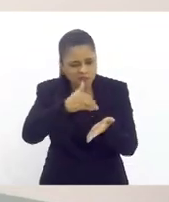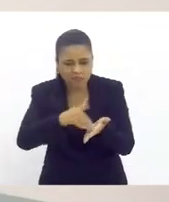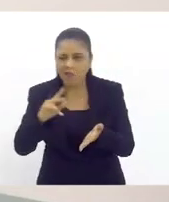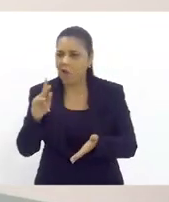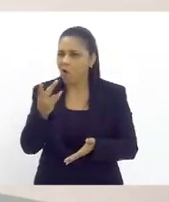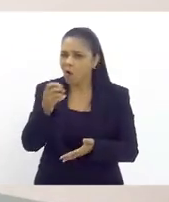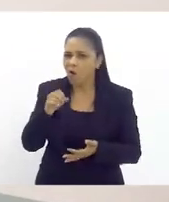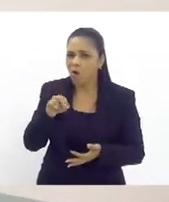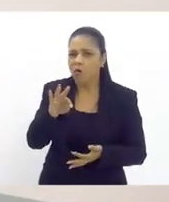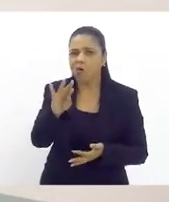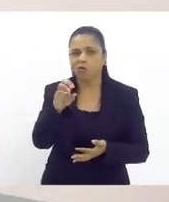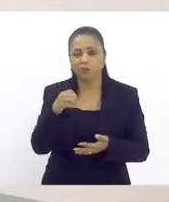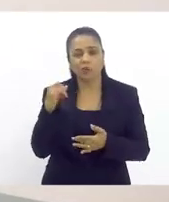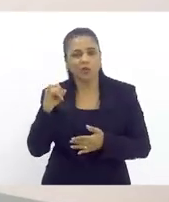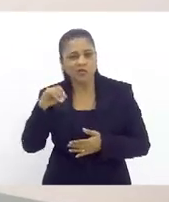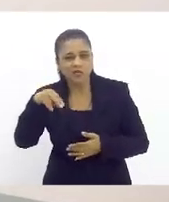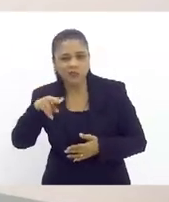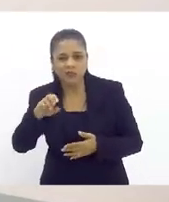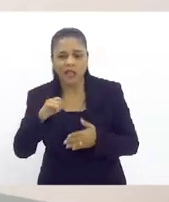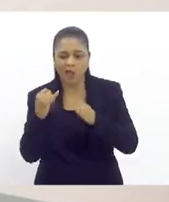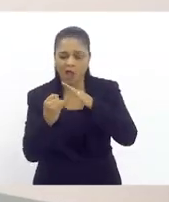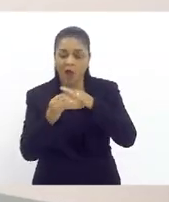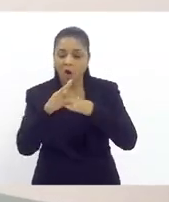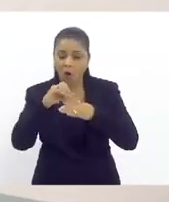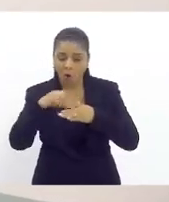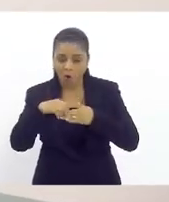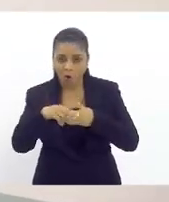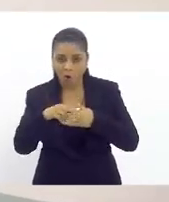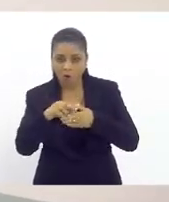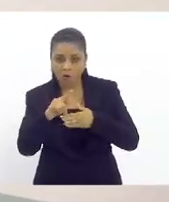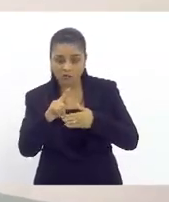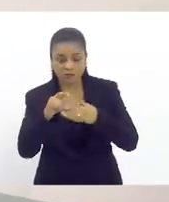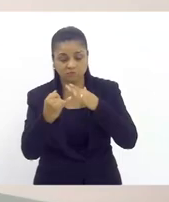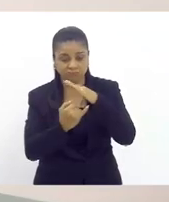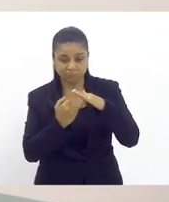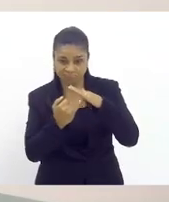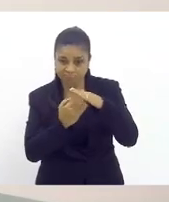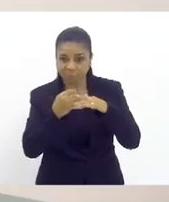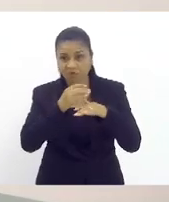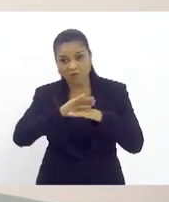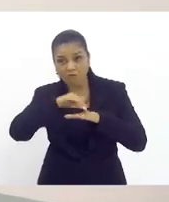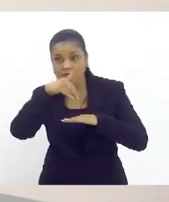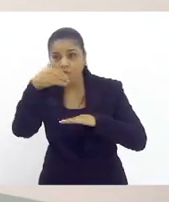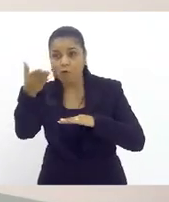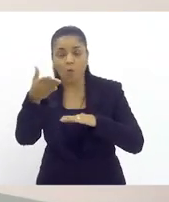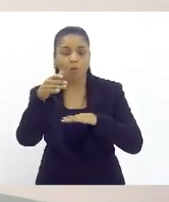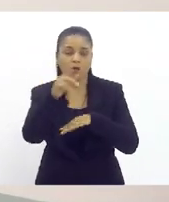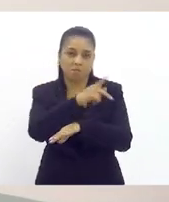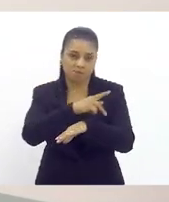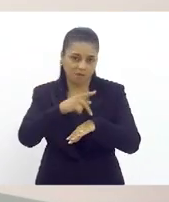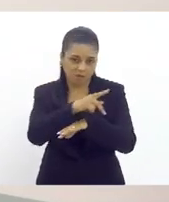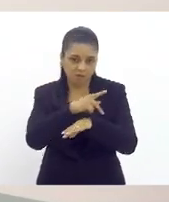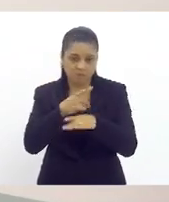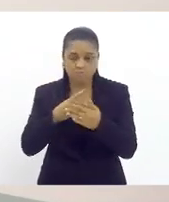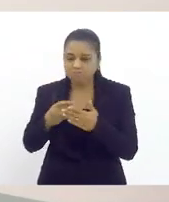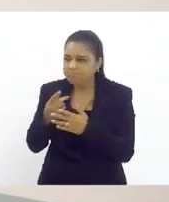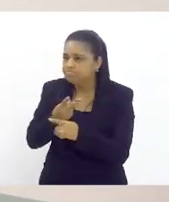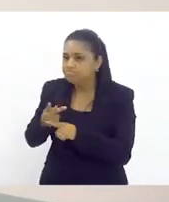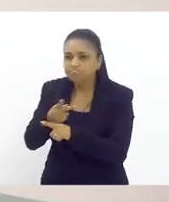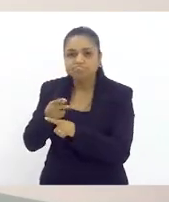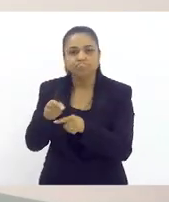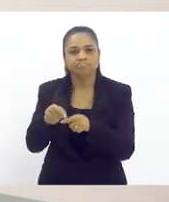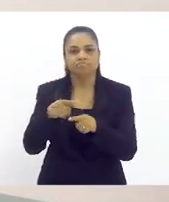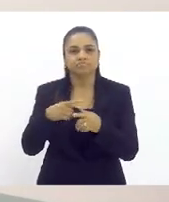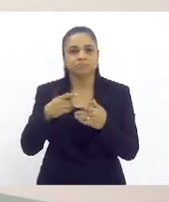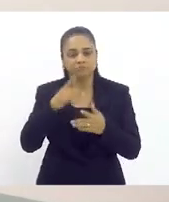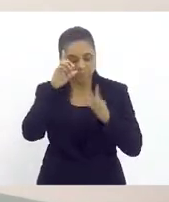ideia ONGs internacionais então ele tem uma Saga para fazer um para cumprir Um dever né de